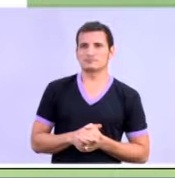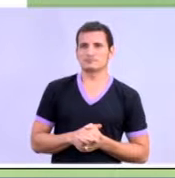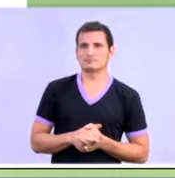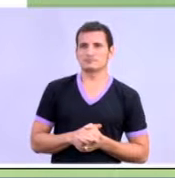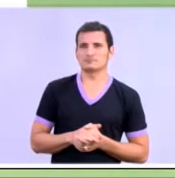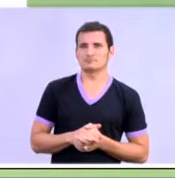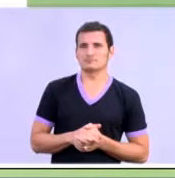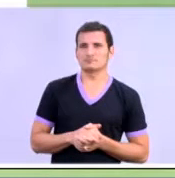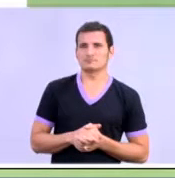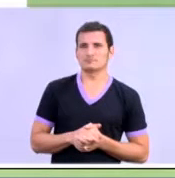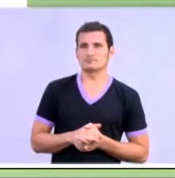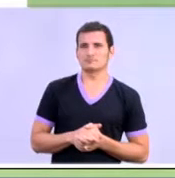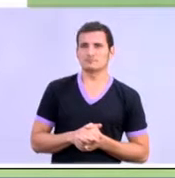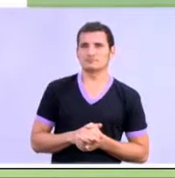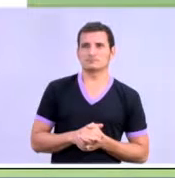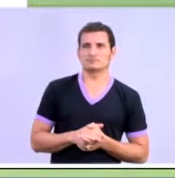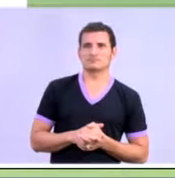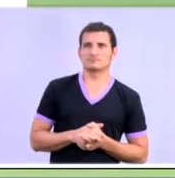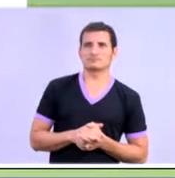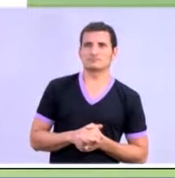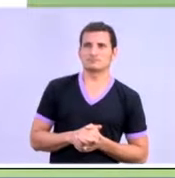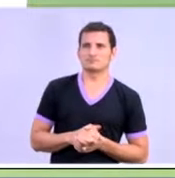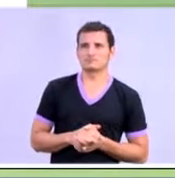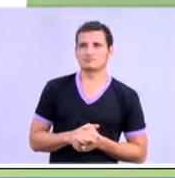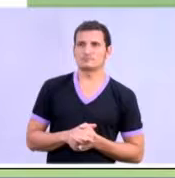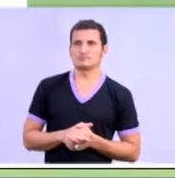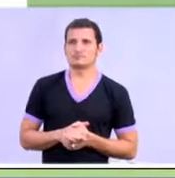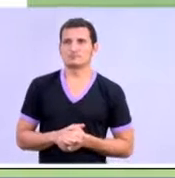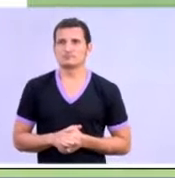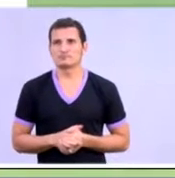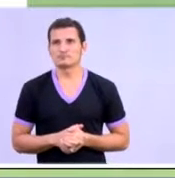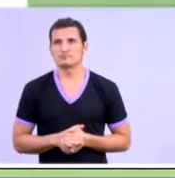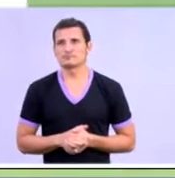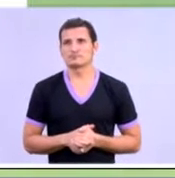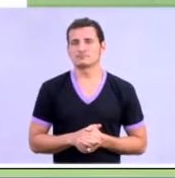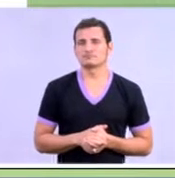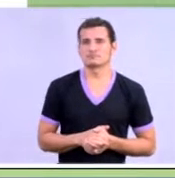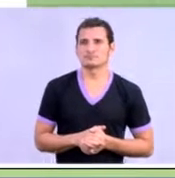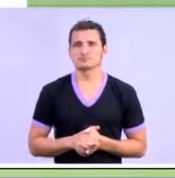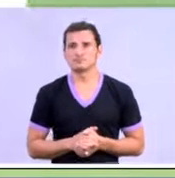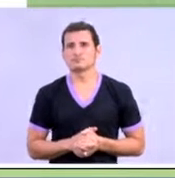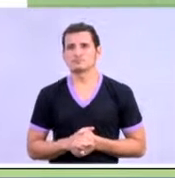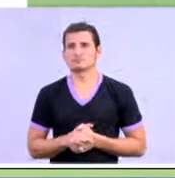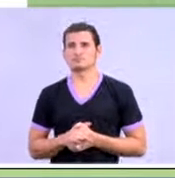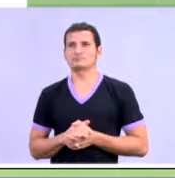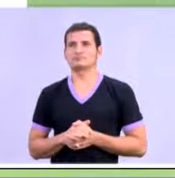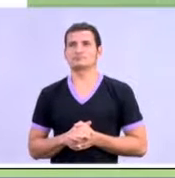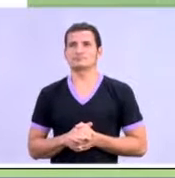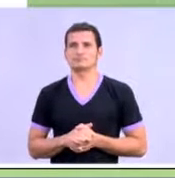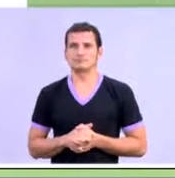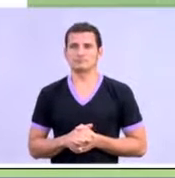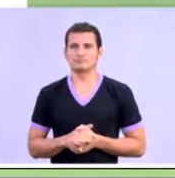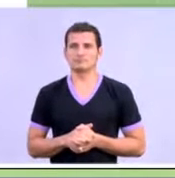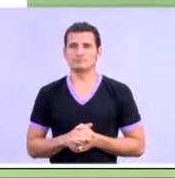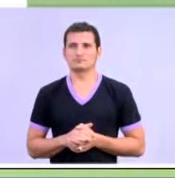os métodos sacar e depositar. Olha aqui como é que a gente utiliza os métodos dentro de um